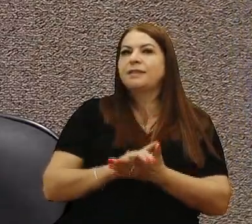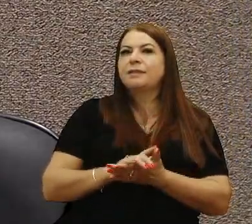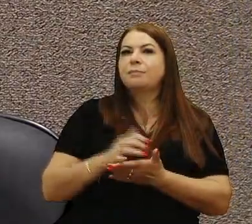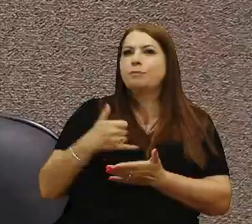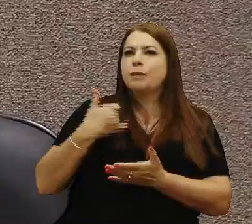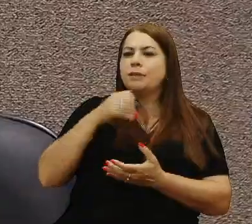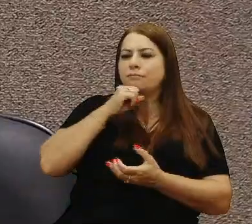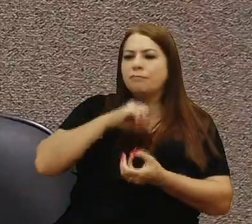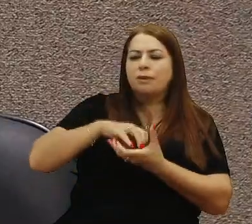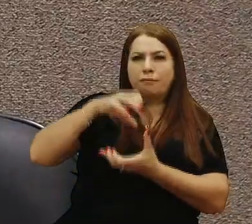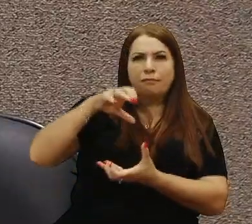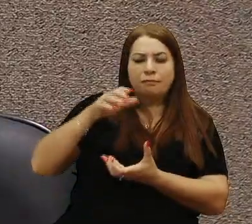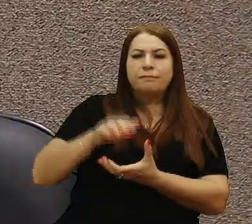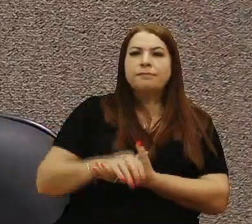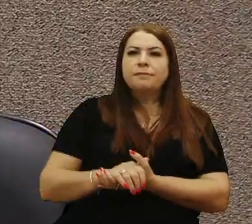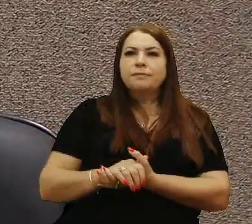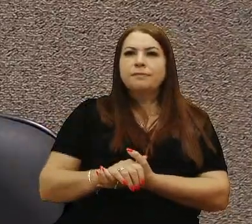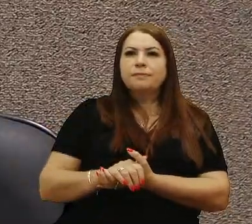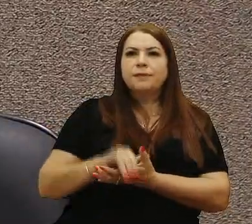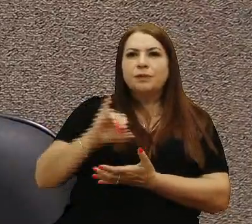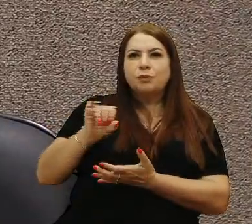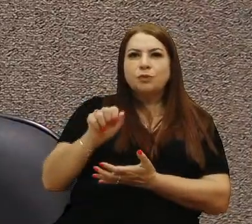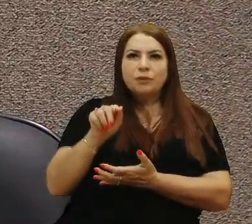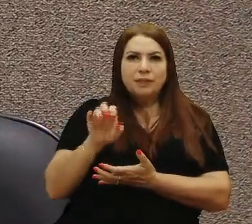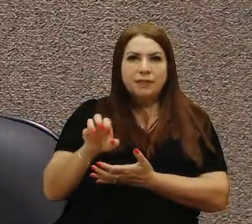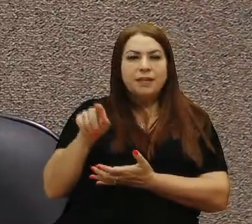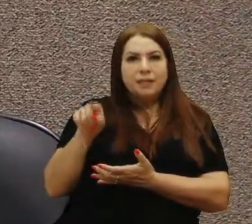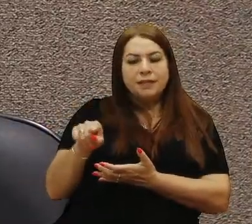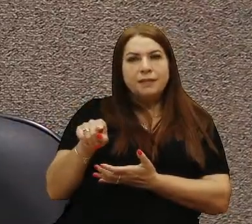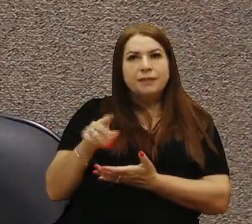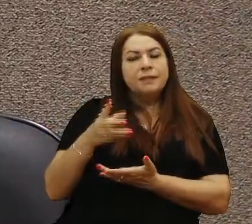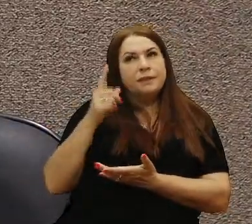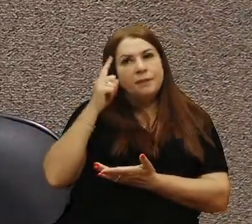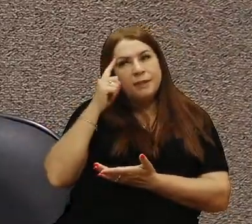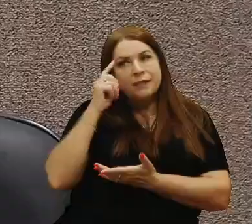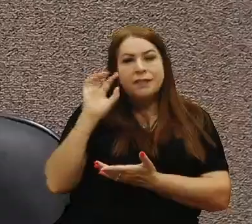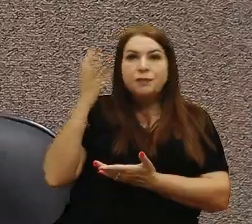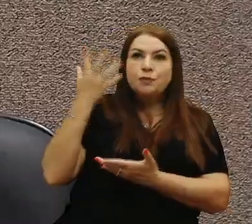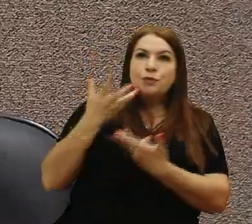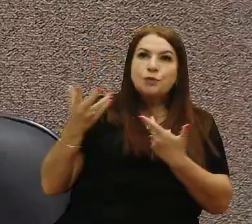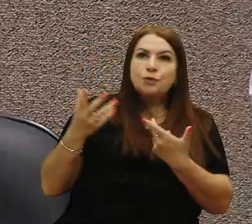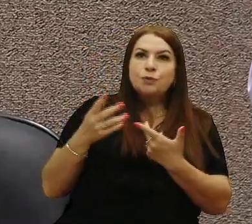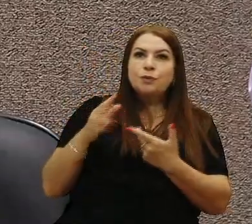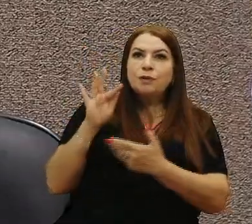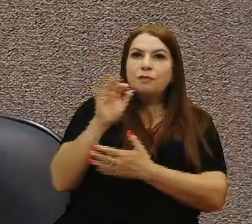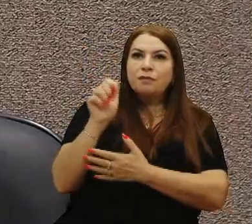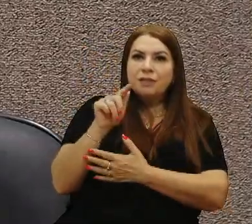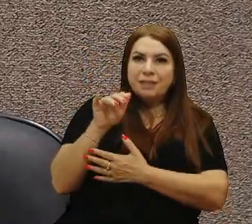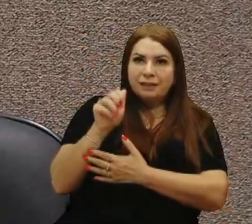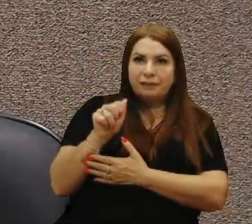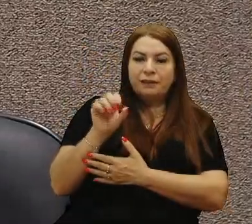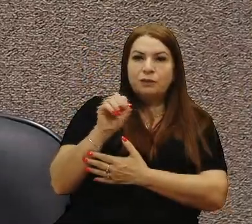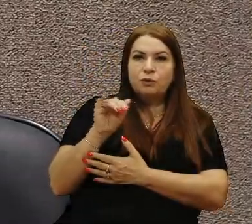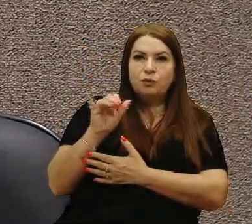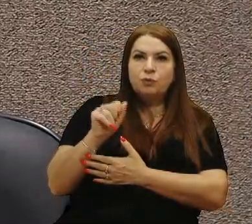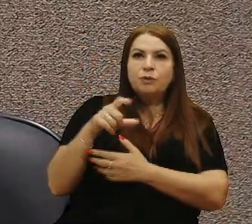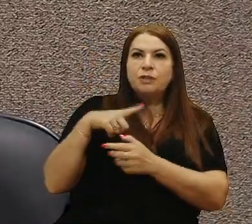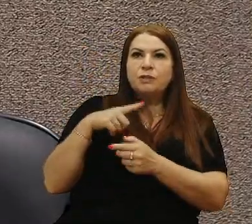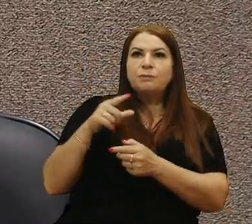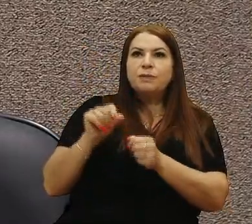idade avançada, o senhor José Benito Copete decidiu que Fazenda Souza tinha necessidade de ter uma